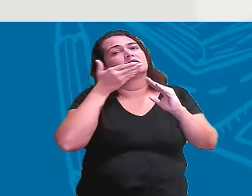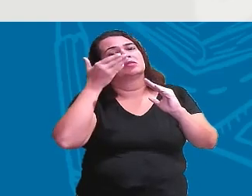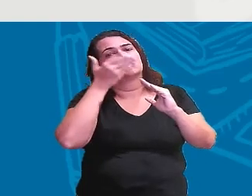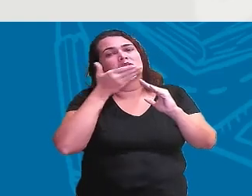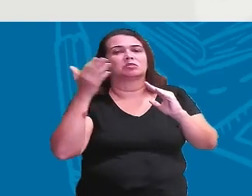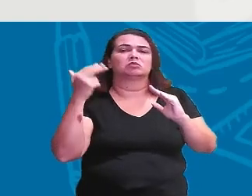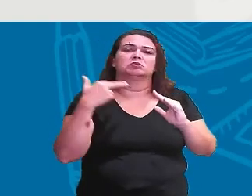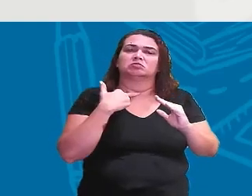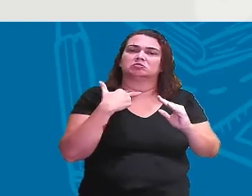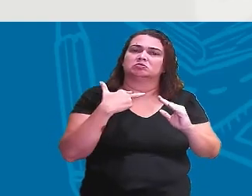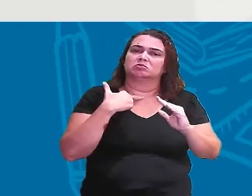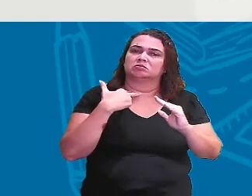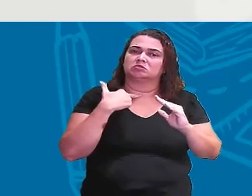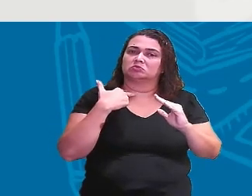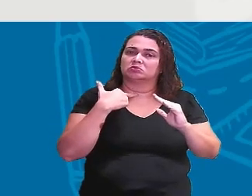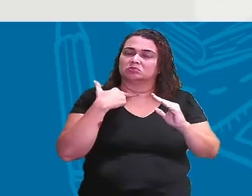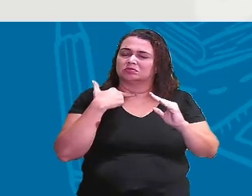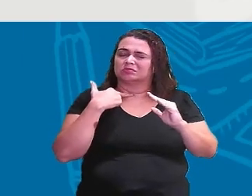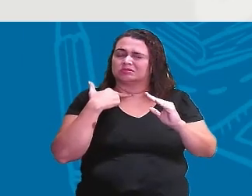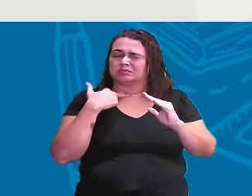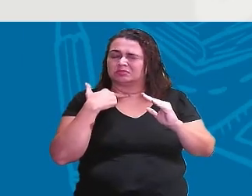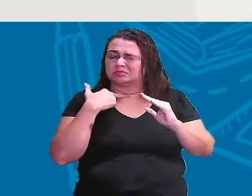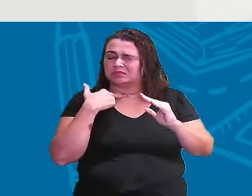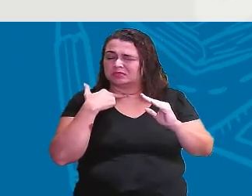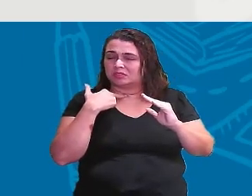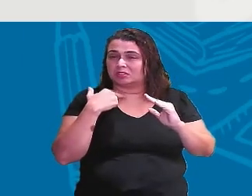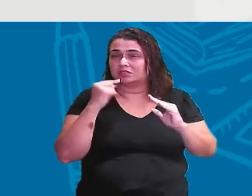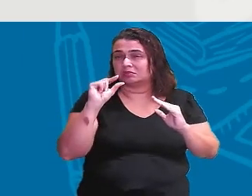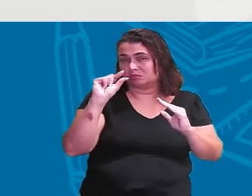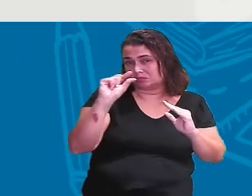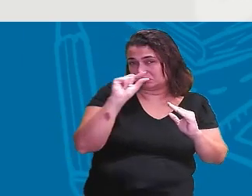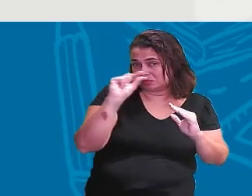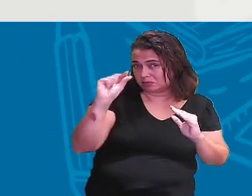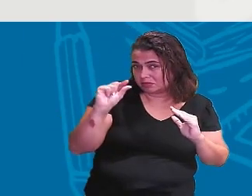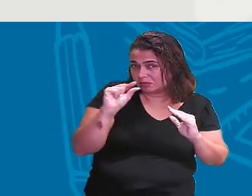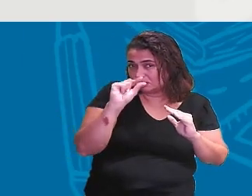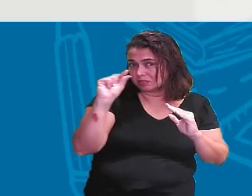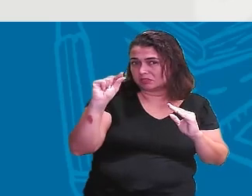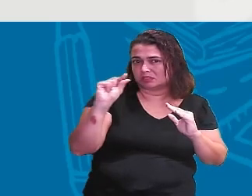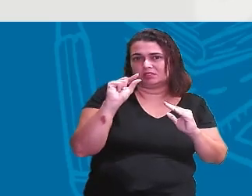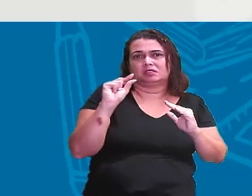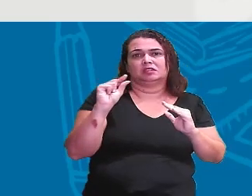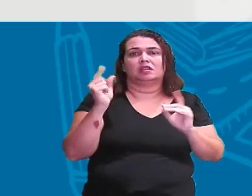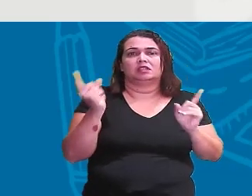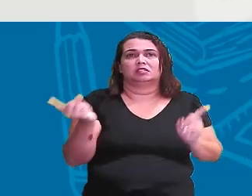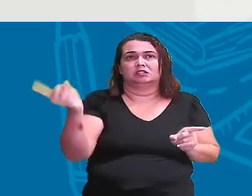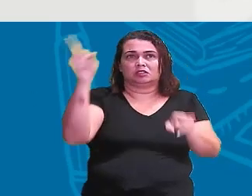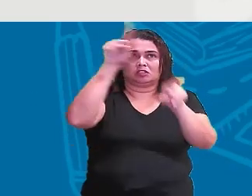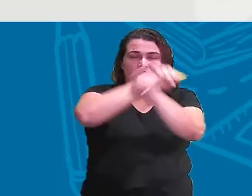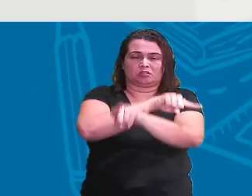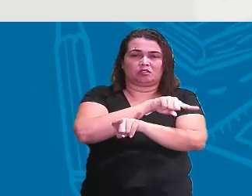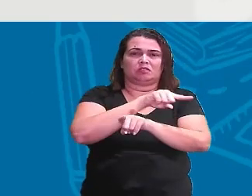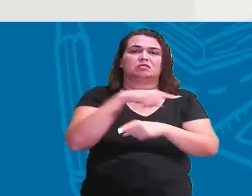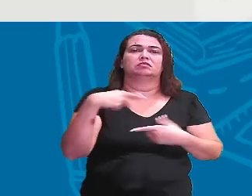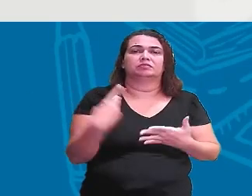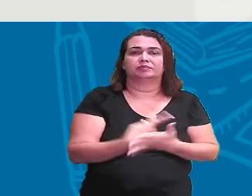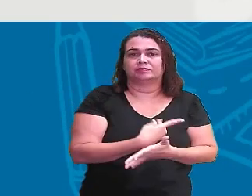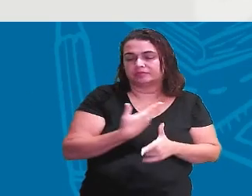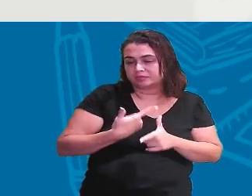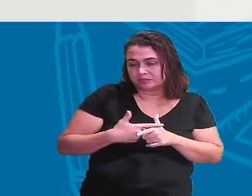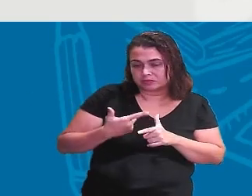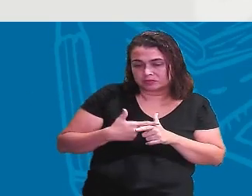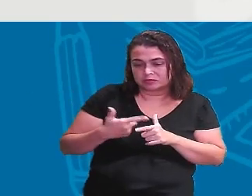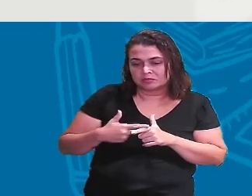aqueles alimentos, né, que a gente tem que comer numa menor frequência e numa menor quantidade, né? Se a gente não respeitar, né,